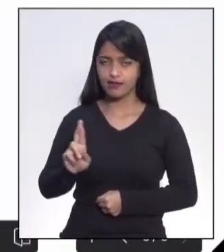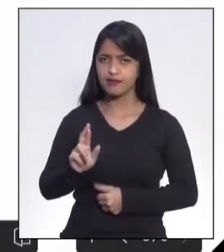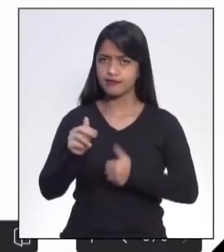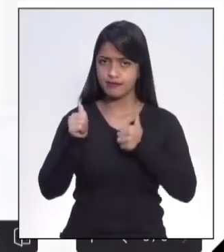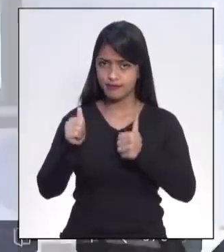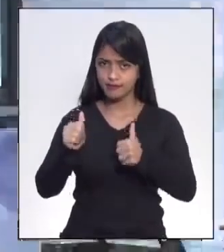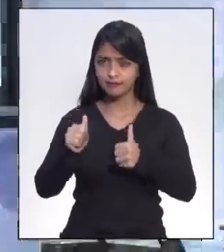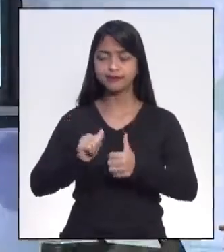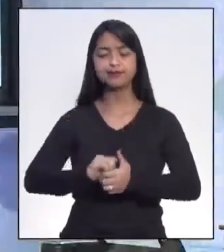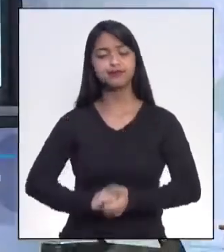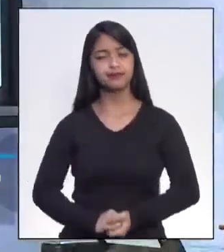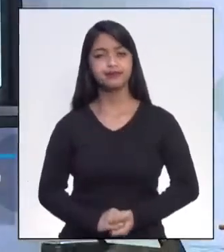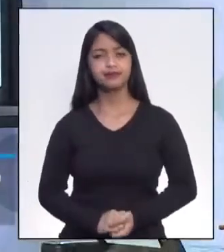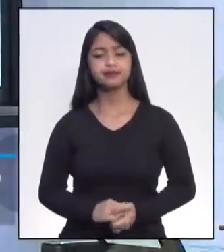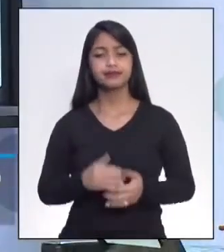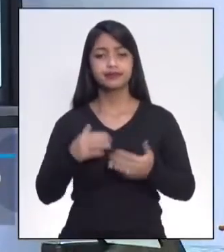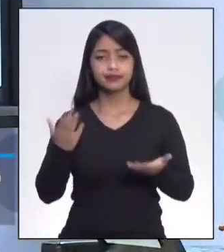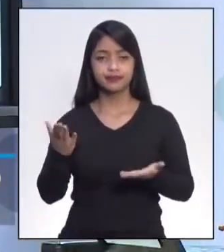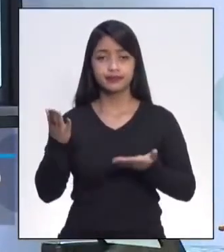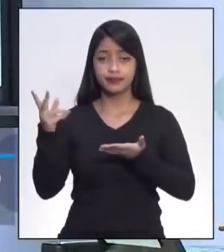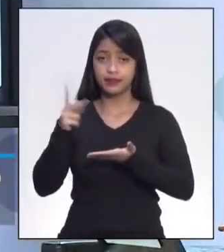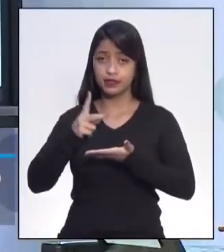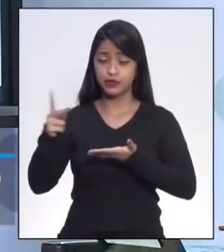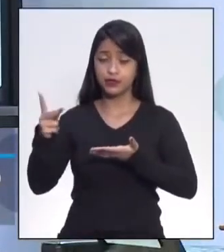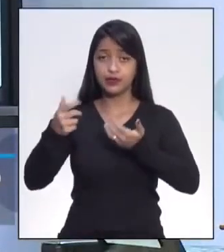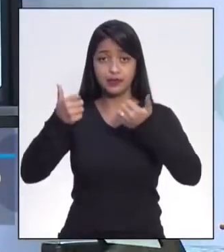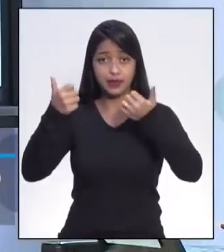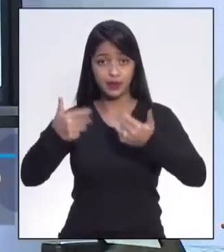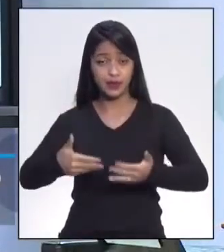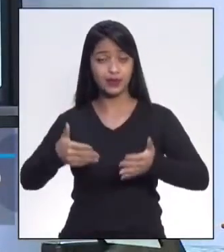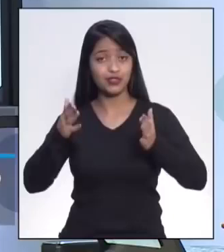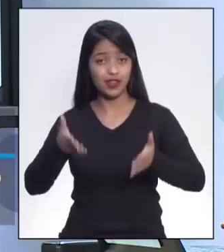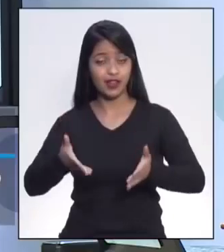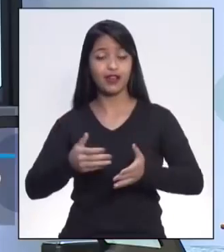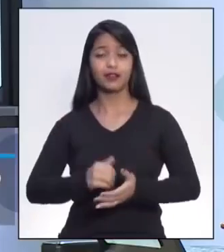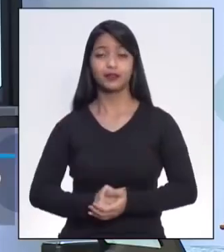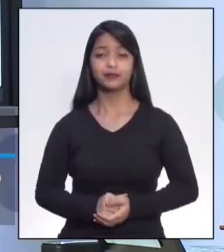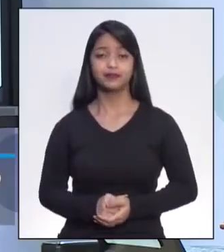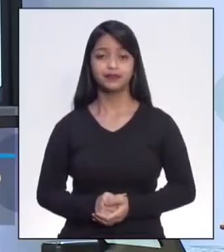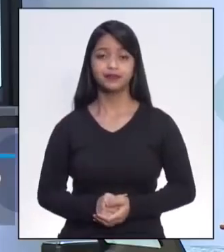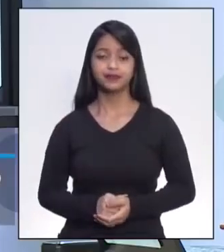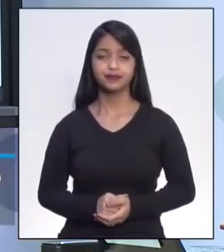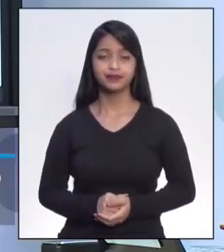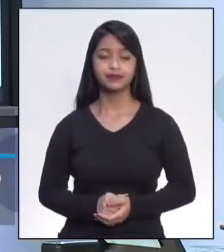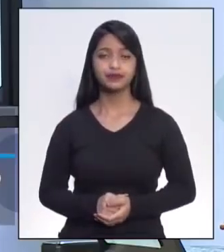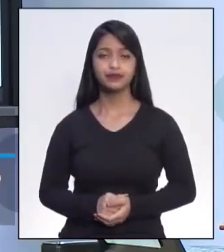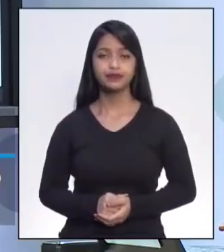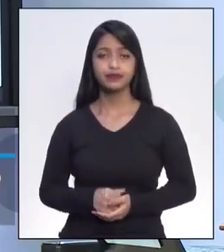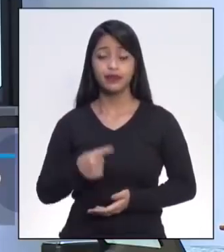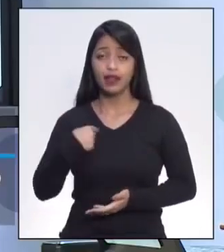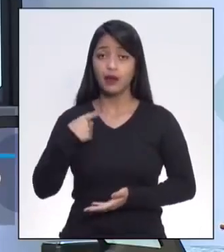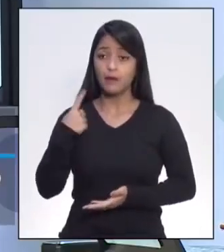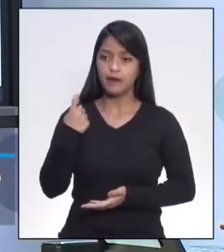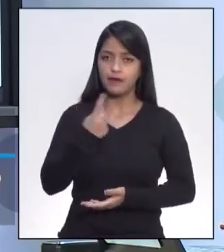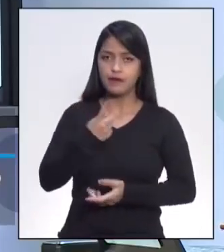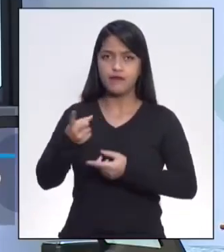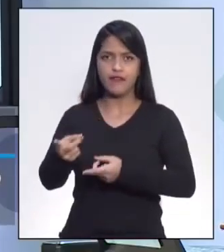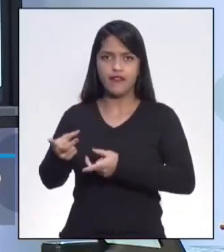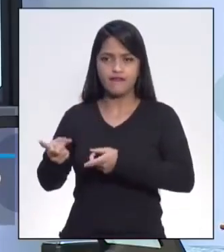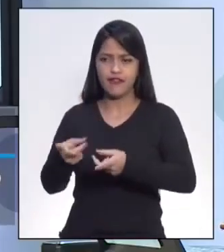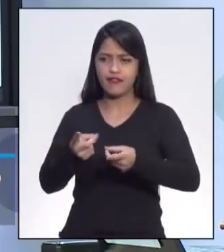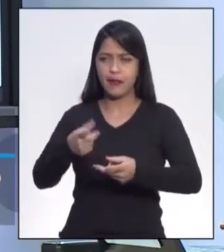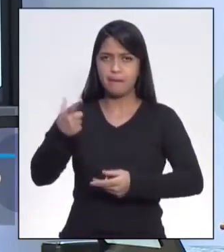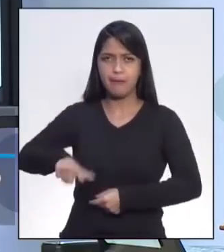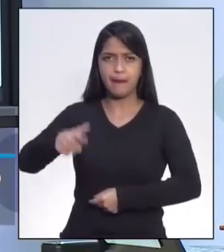correto? Então, foi aquilo que o professor Osmar falou. À medida que eu vendo mais perfumes,